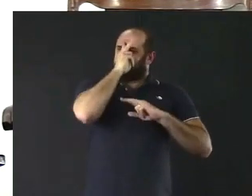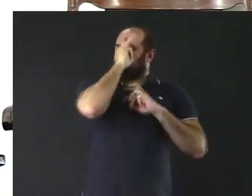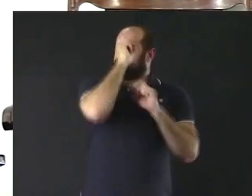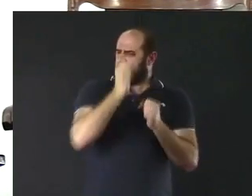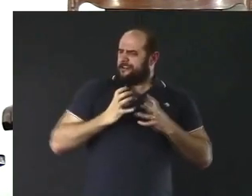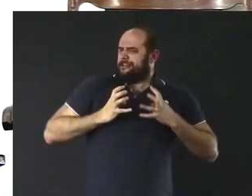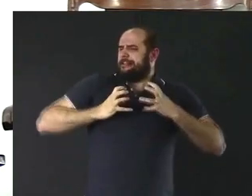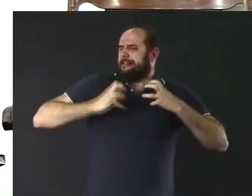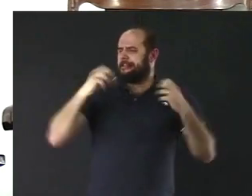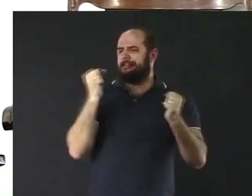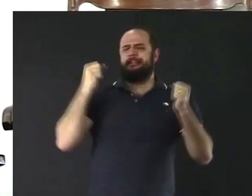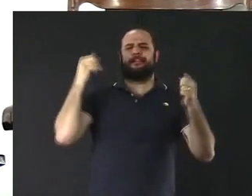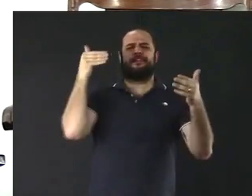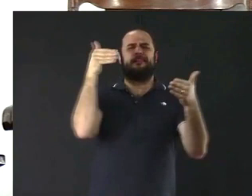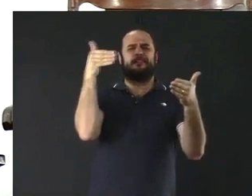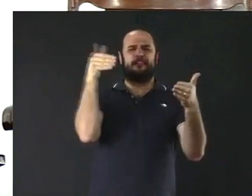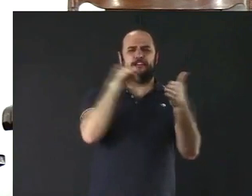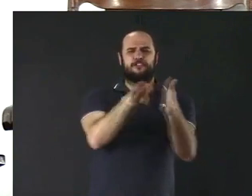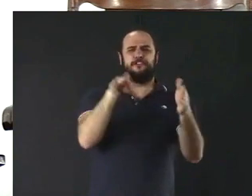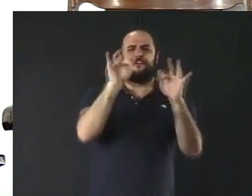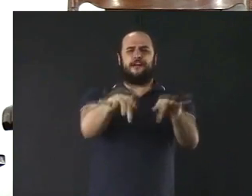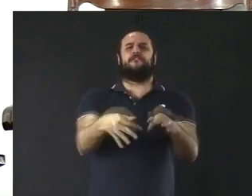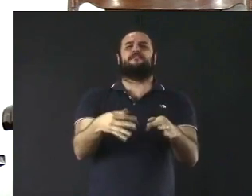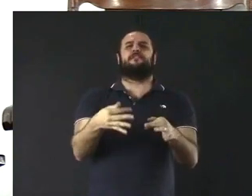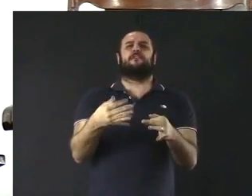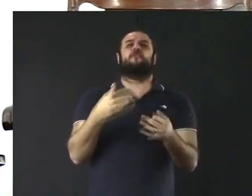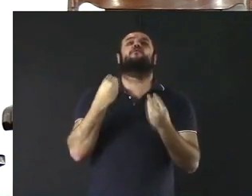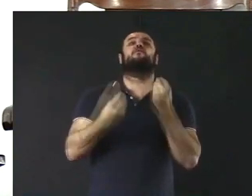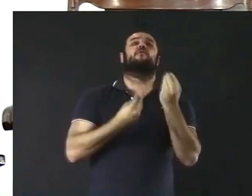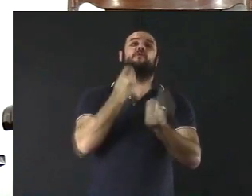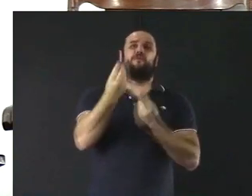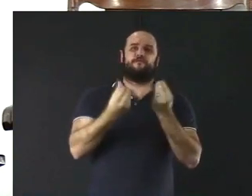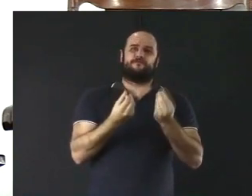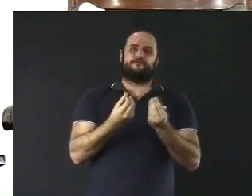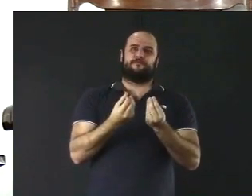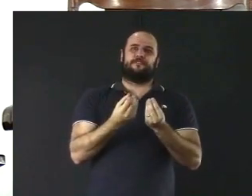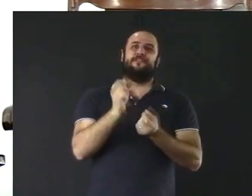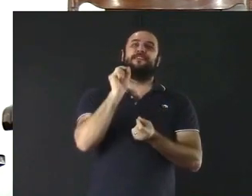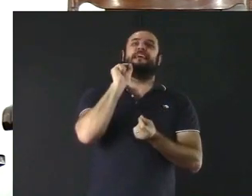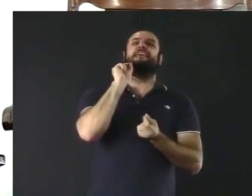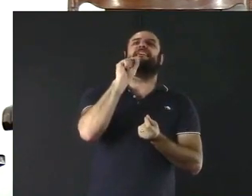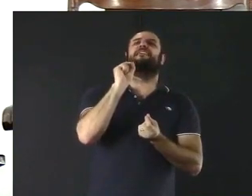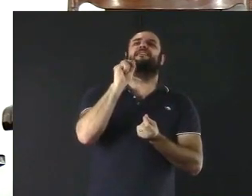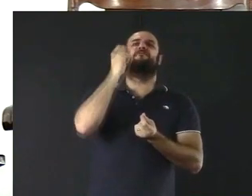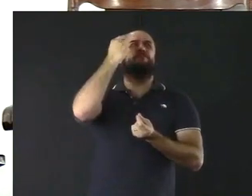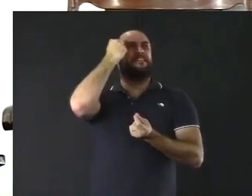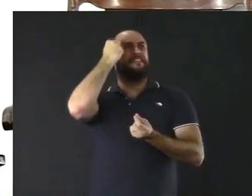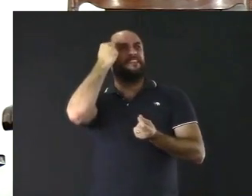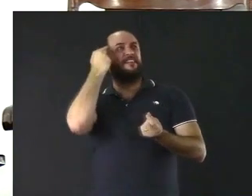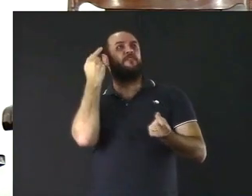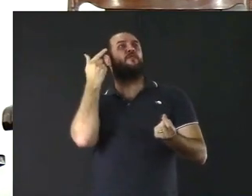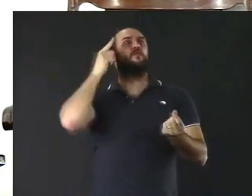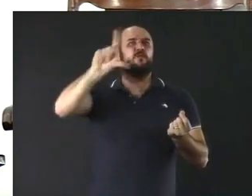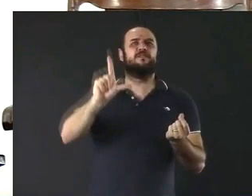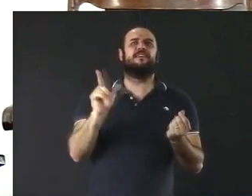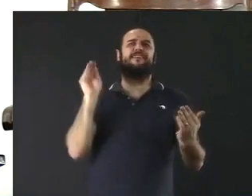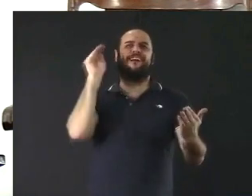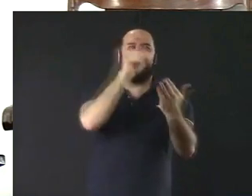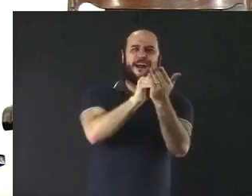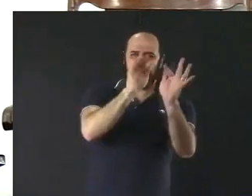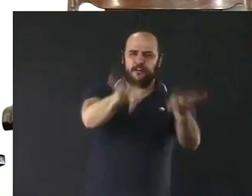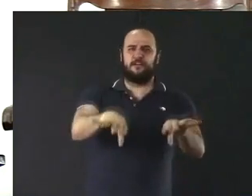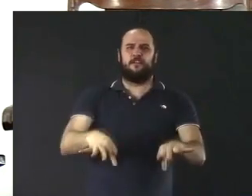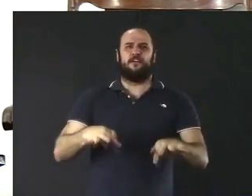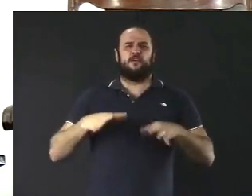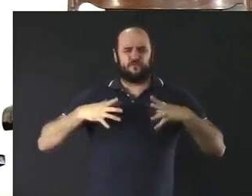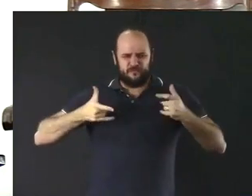completar essa corrida, essa maratona? O que leva ele a chegar ao fim e lutar contra a sua própria